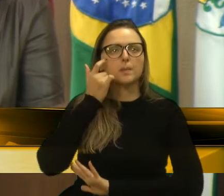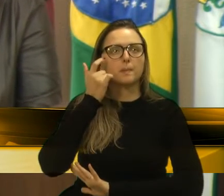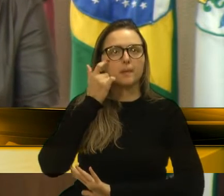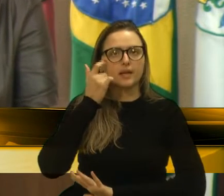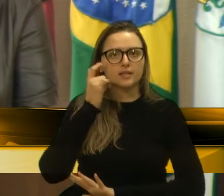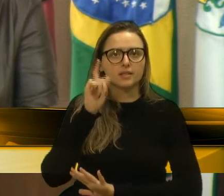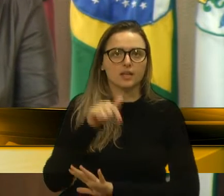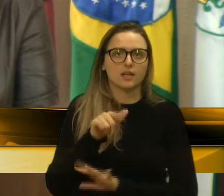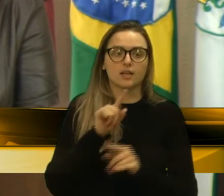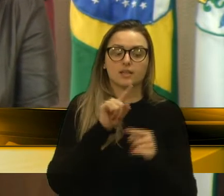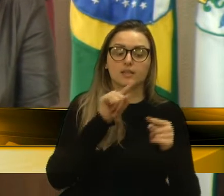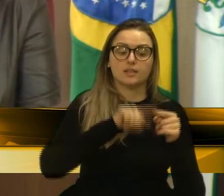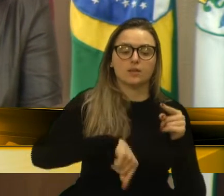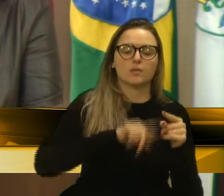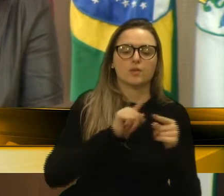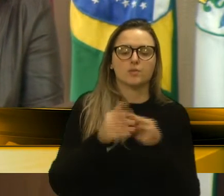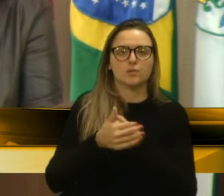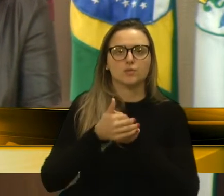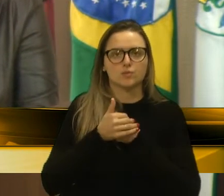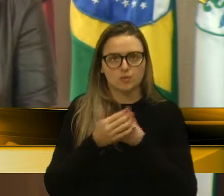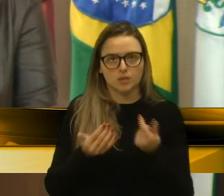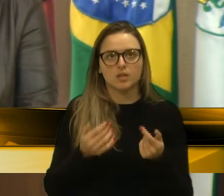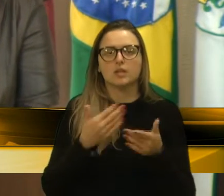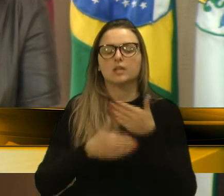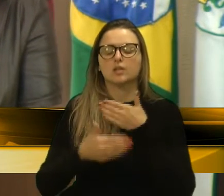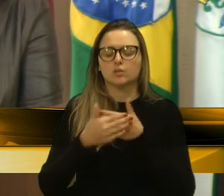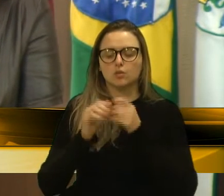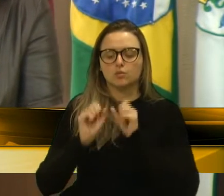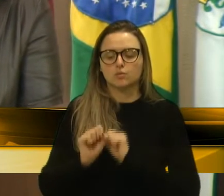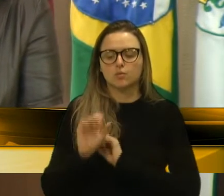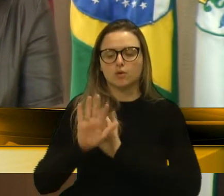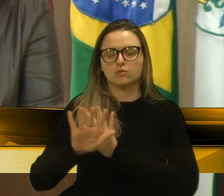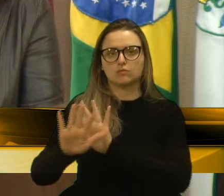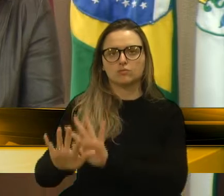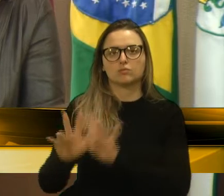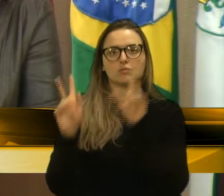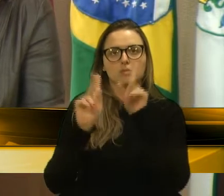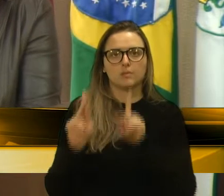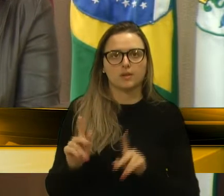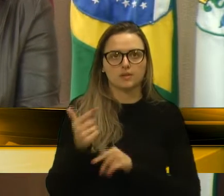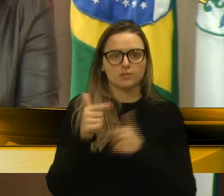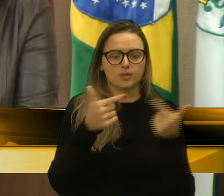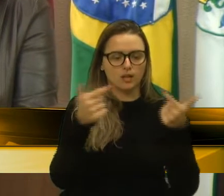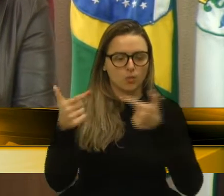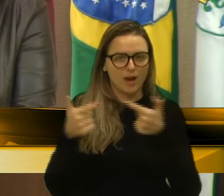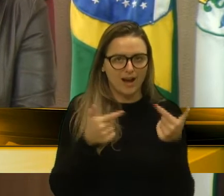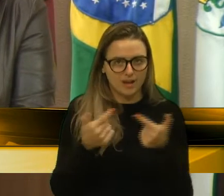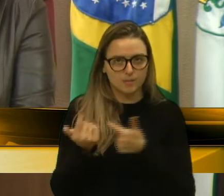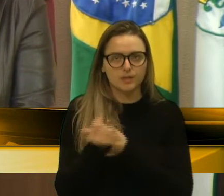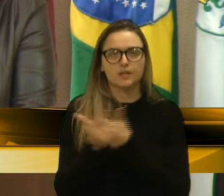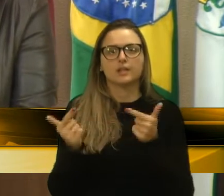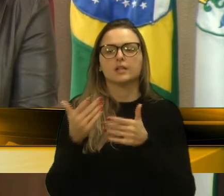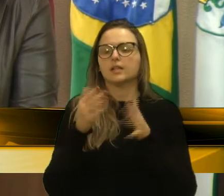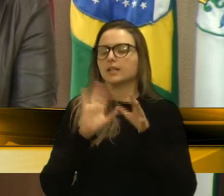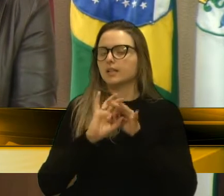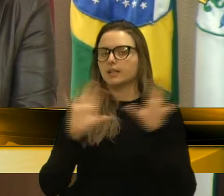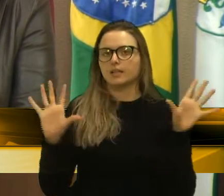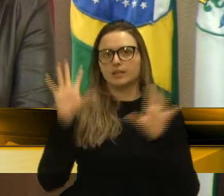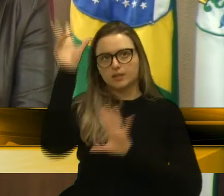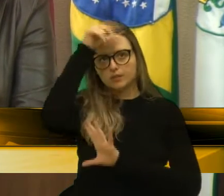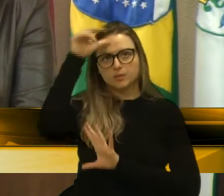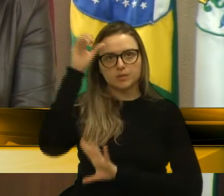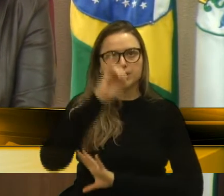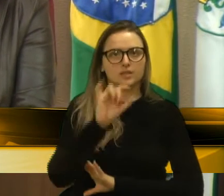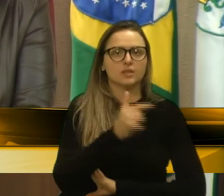sendo vedado o anonimato, e todos podem reunir-se pacificamente sem armas em locais abertos ao público, independente da